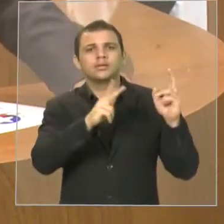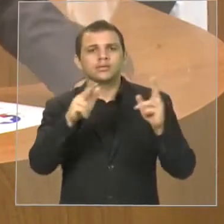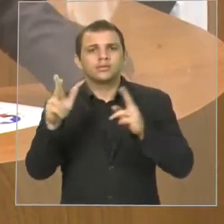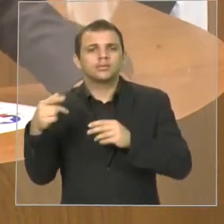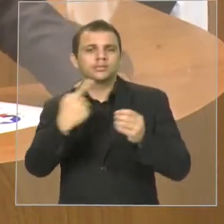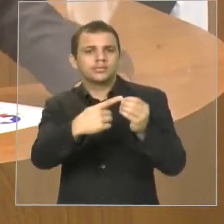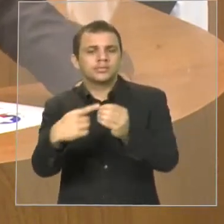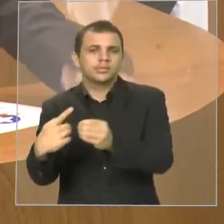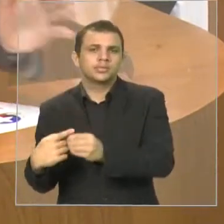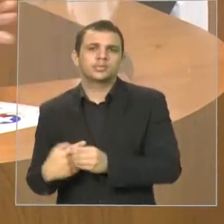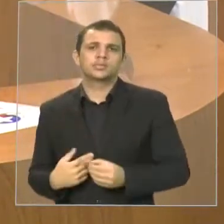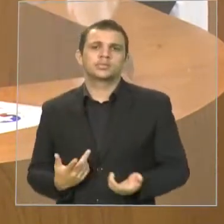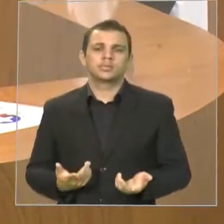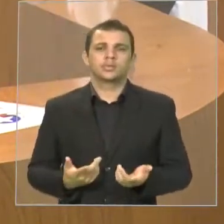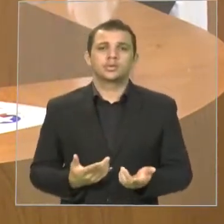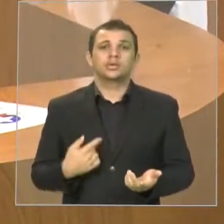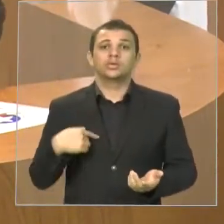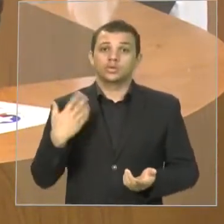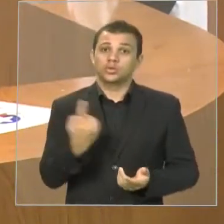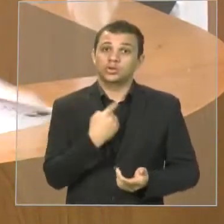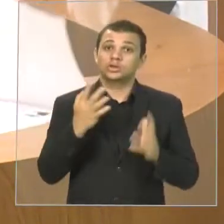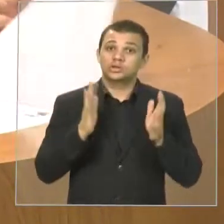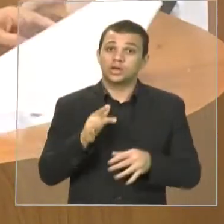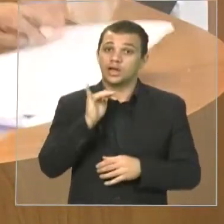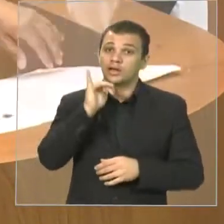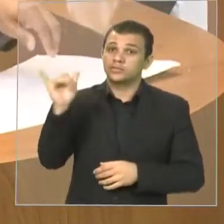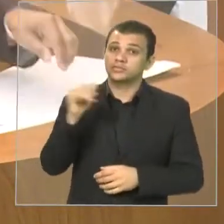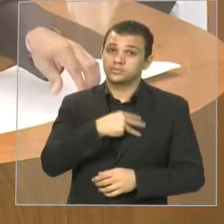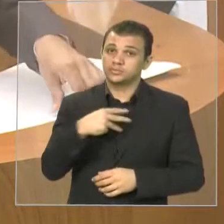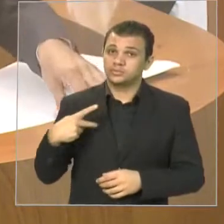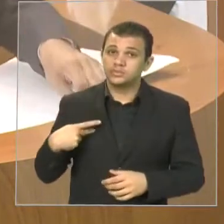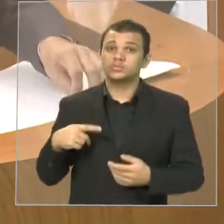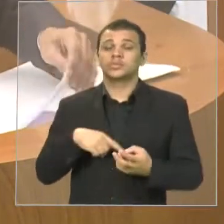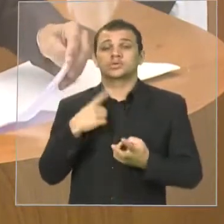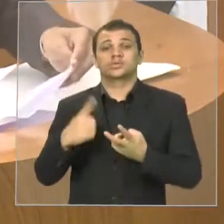cidade de Urbano Santos. Mas vejam, qual é o exemplo que o governador do estado dá?